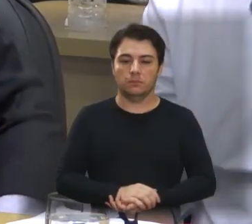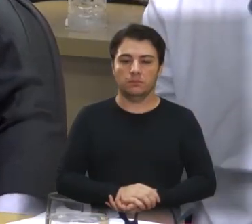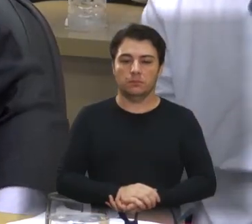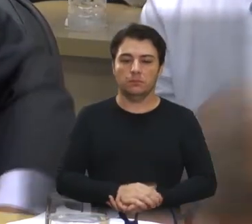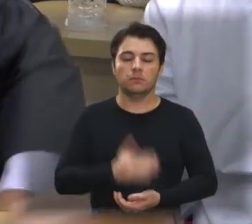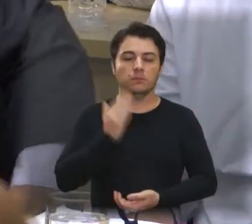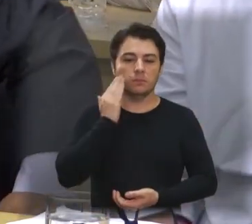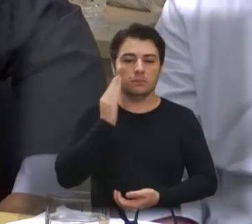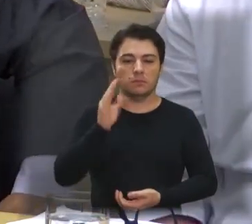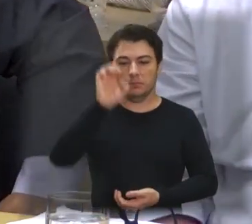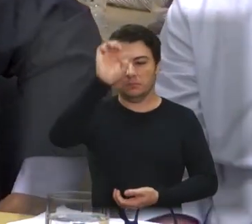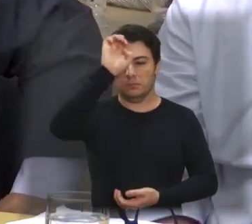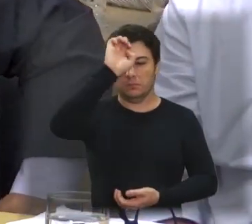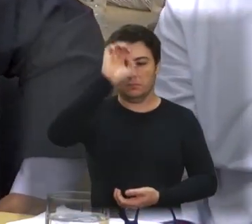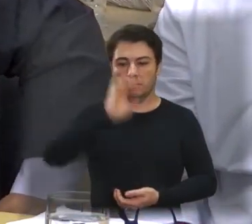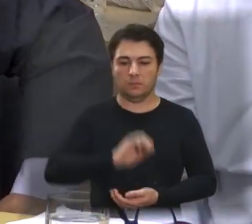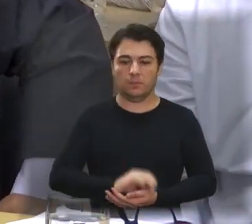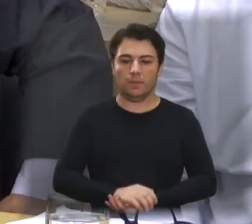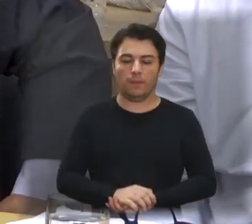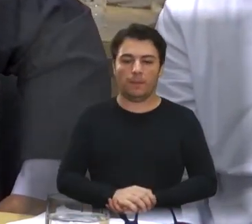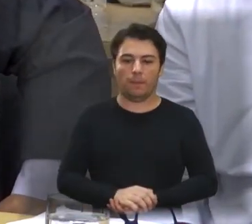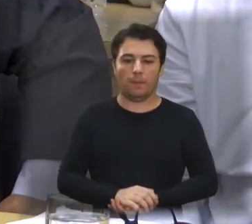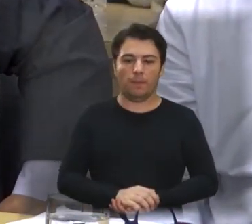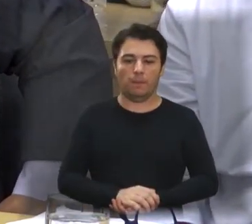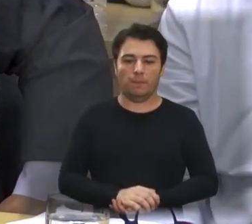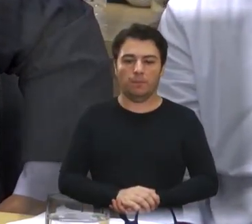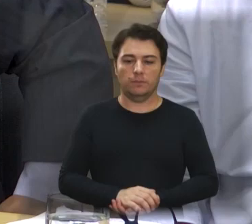e obrigado Vereador Elias chediek